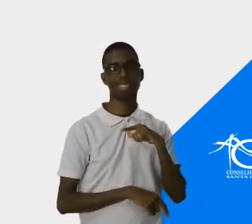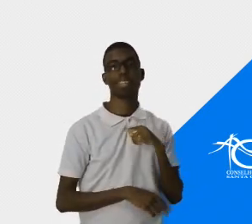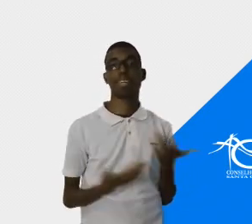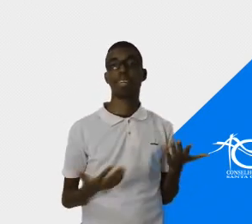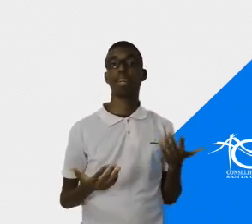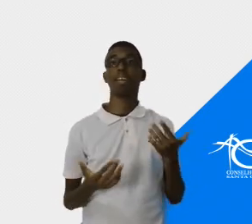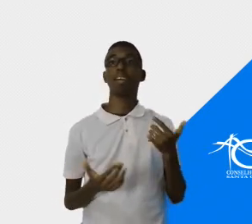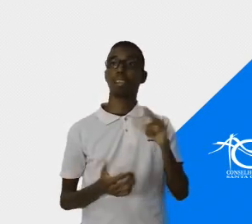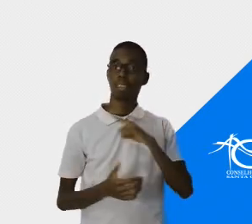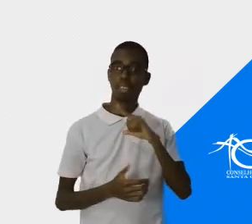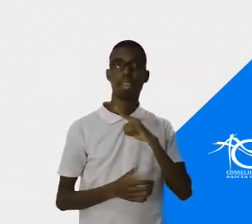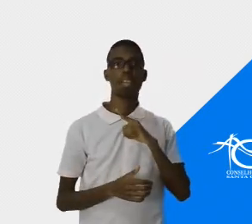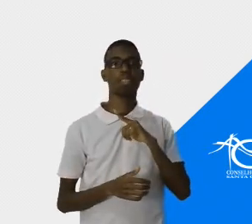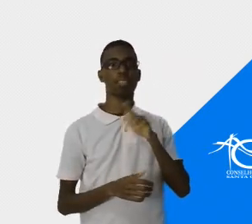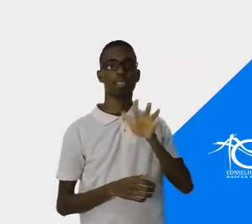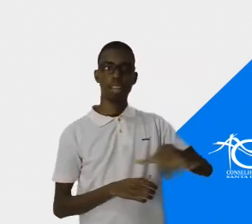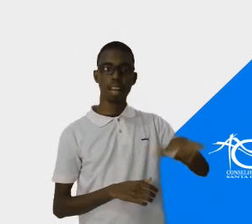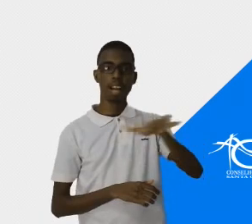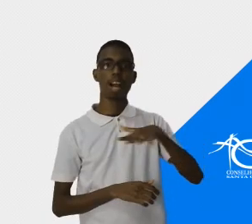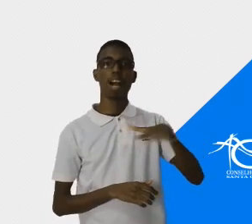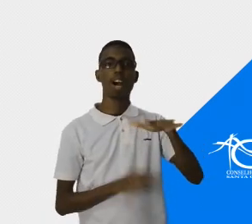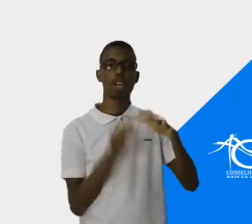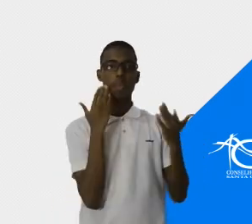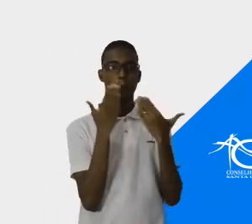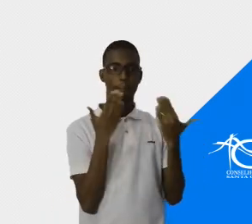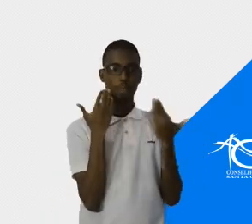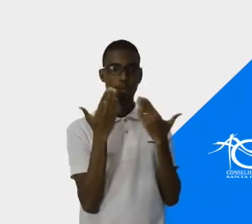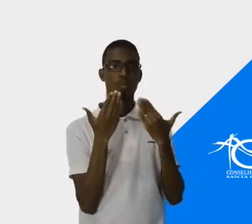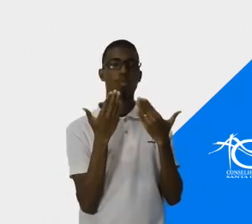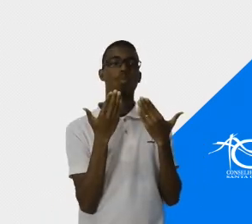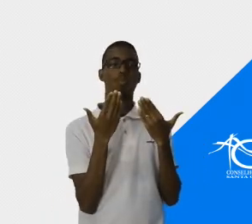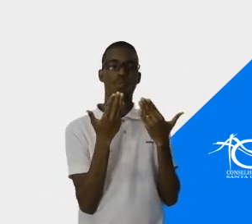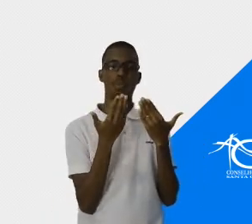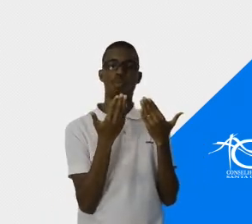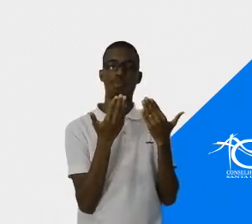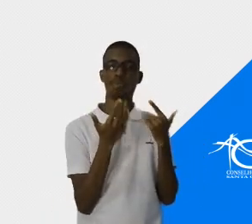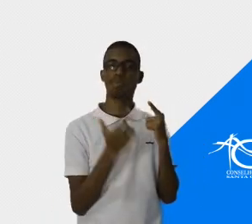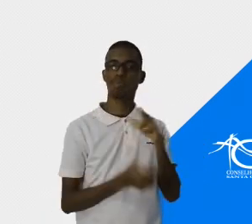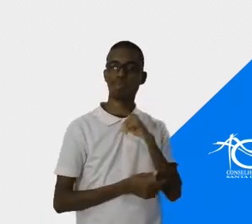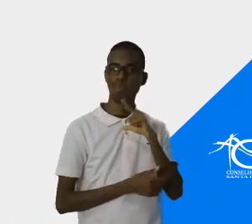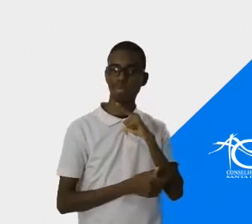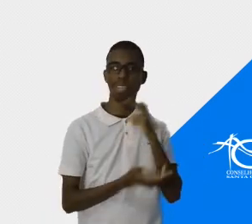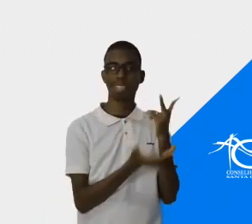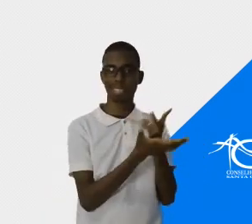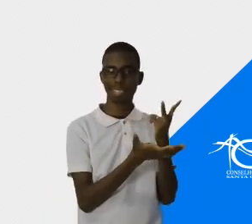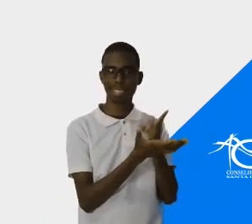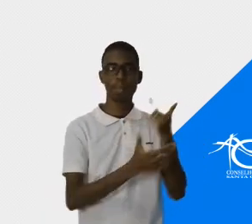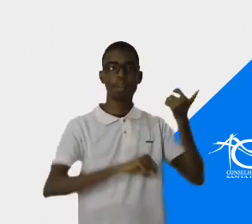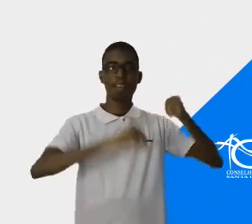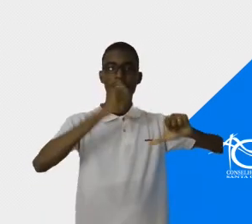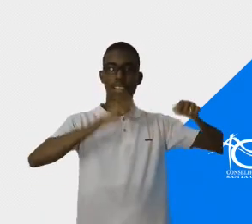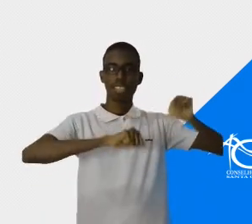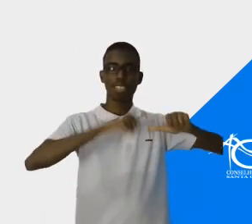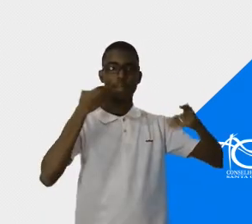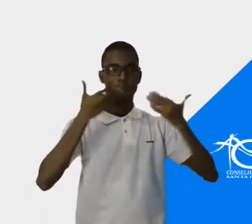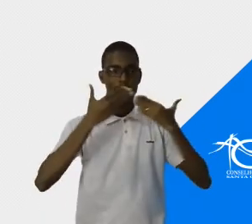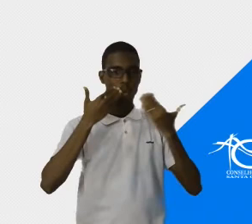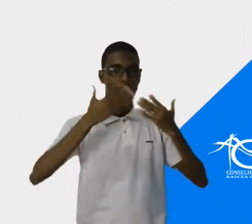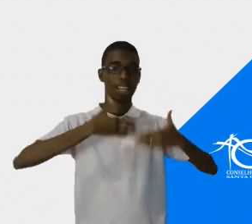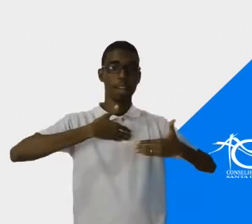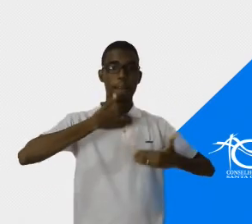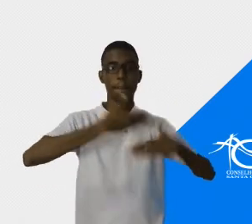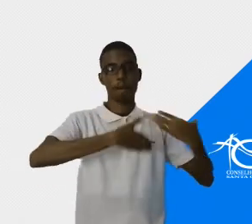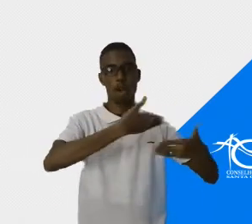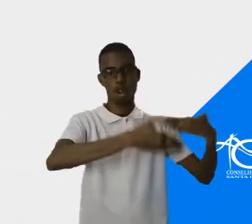trabalho profissional do psicólogo em que não há ou que não haja avaliação psicológica como processo ou como procedimento.